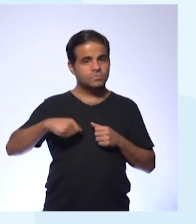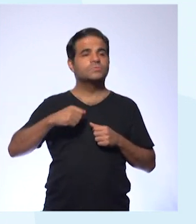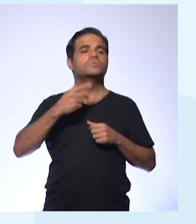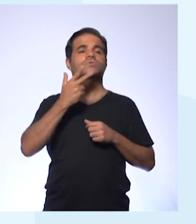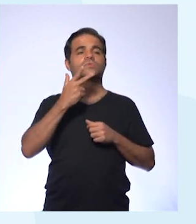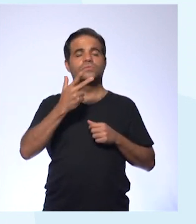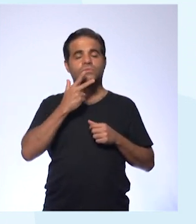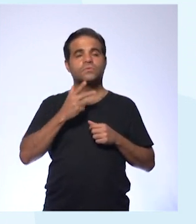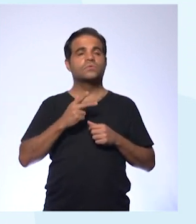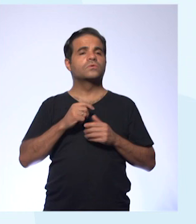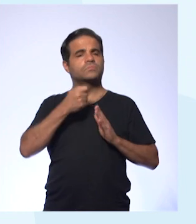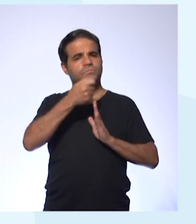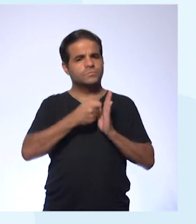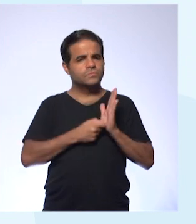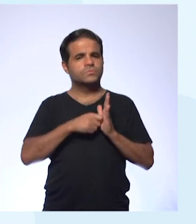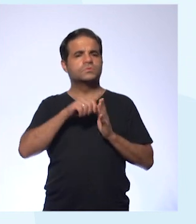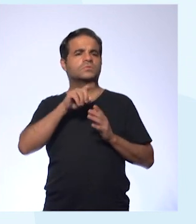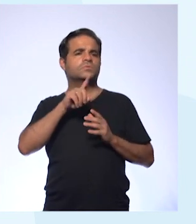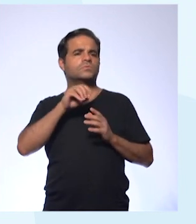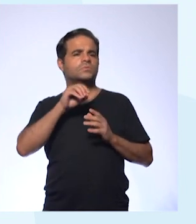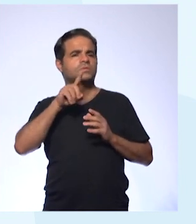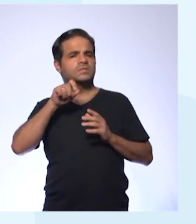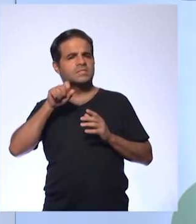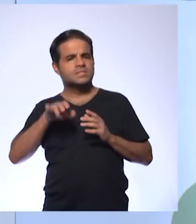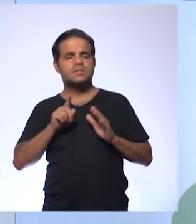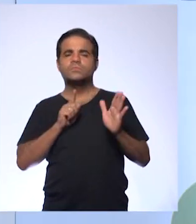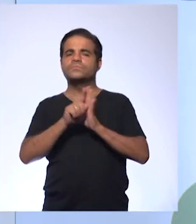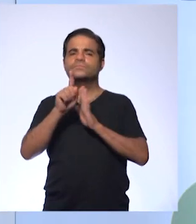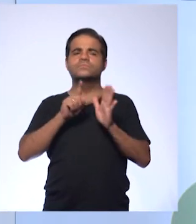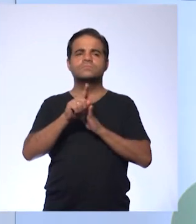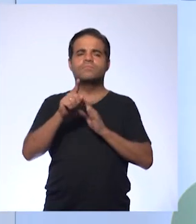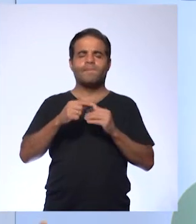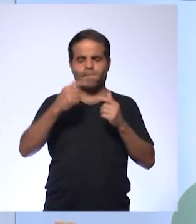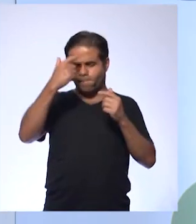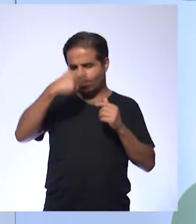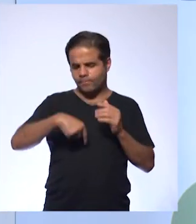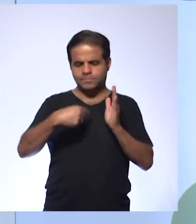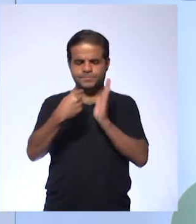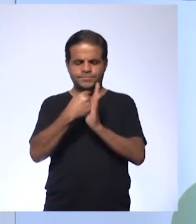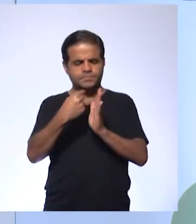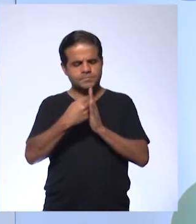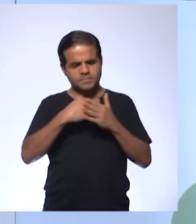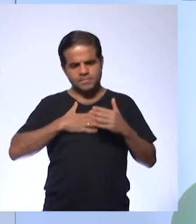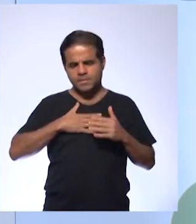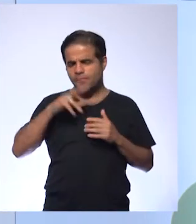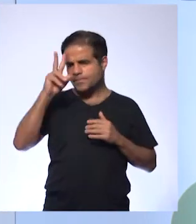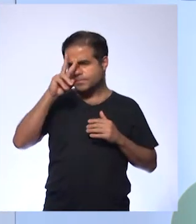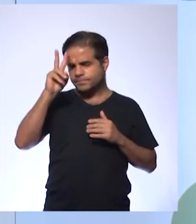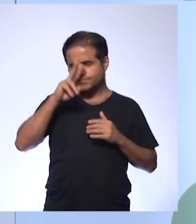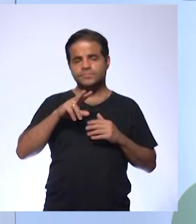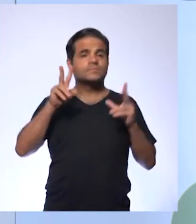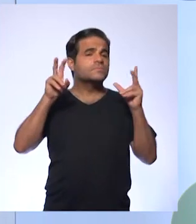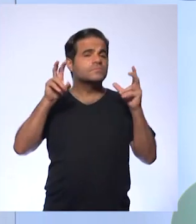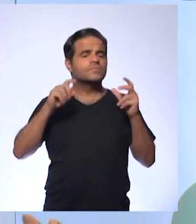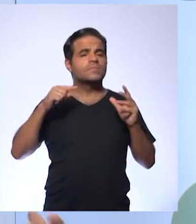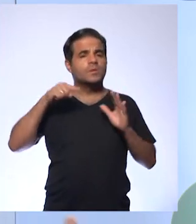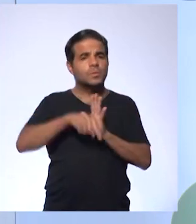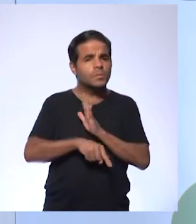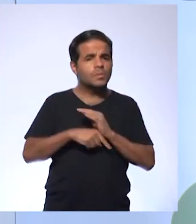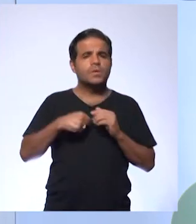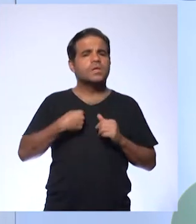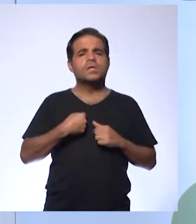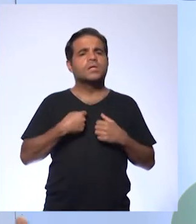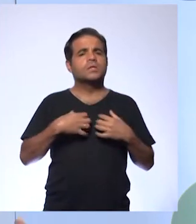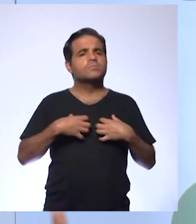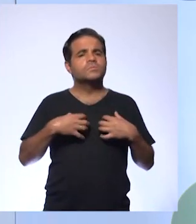Odisseia, o Odisseu ou Ulisses se pergunta sobre si mesmo e sobre a sua história, né, aquela questão de se apropriar quem